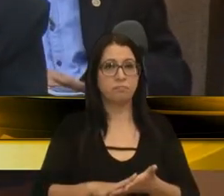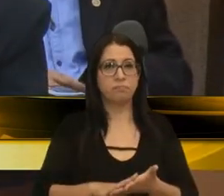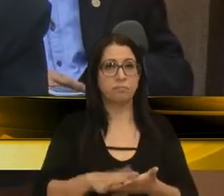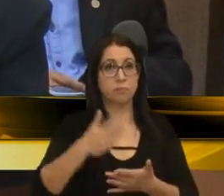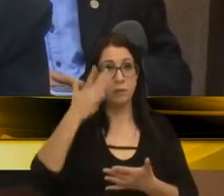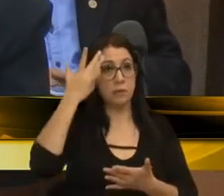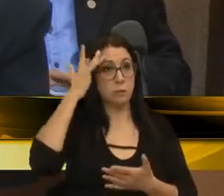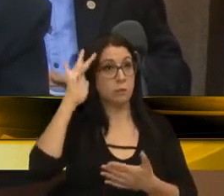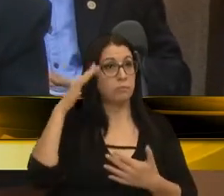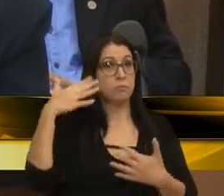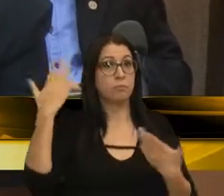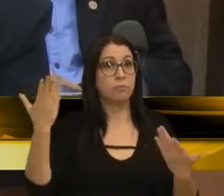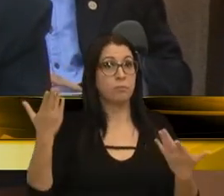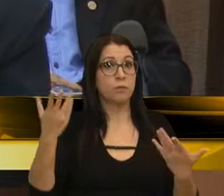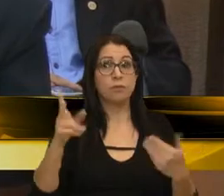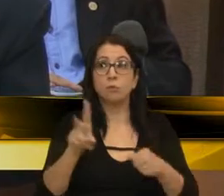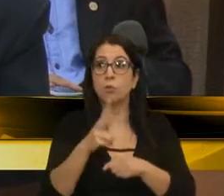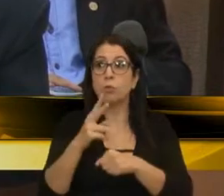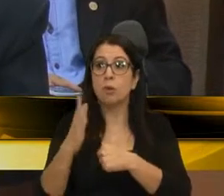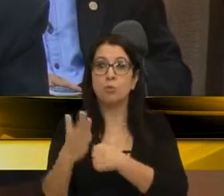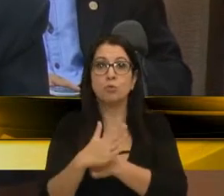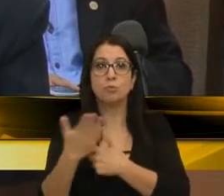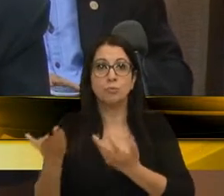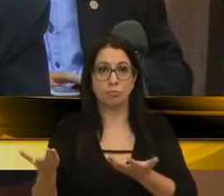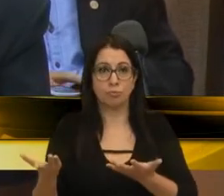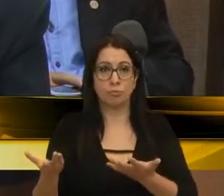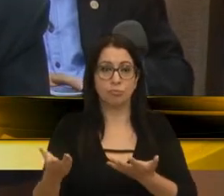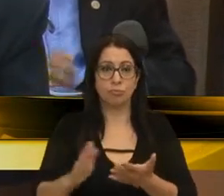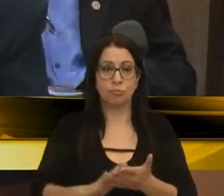sei aonde vamos recorrer.